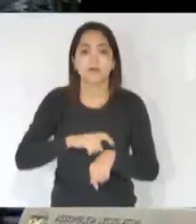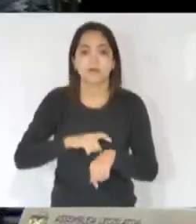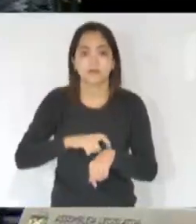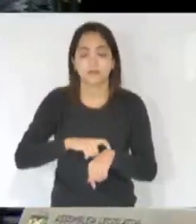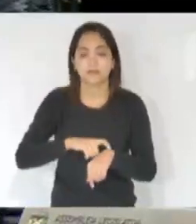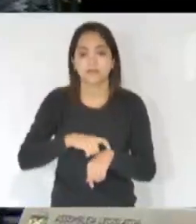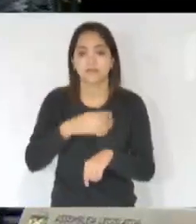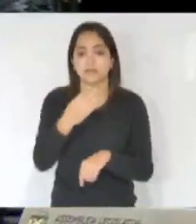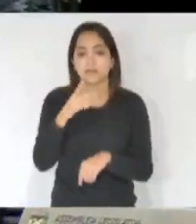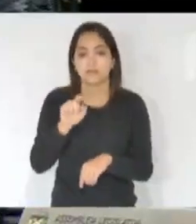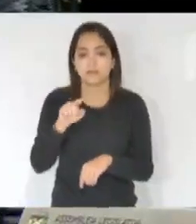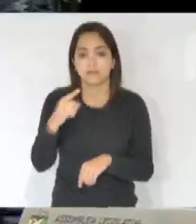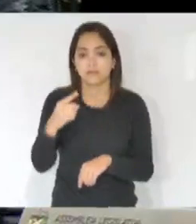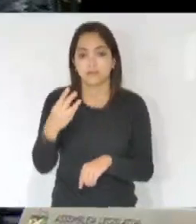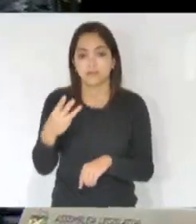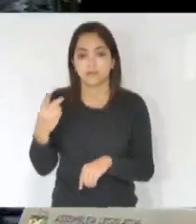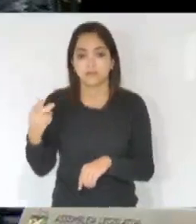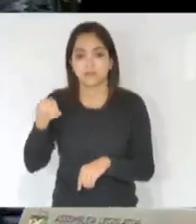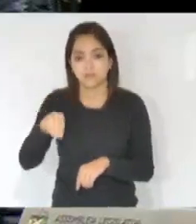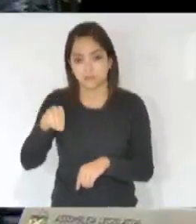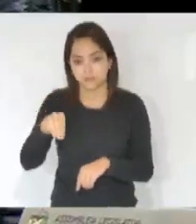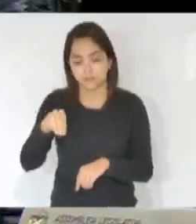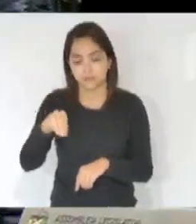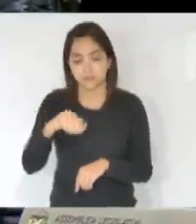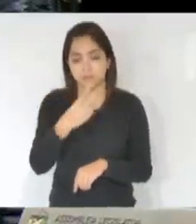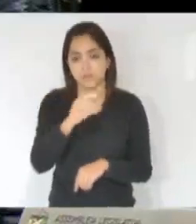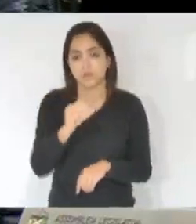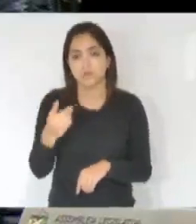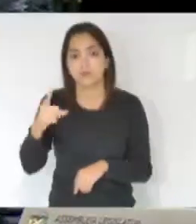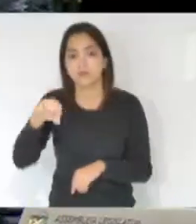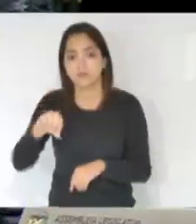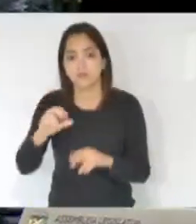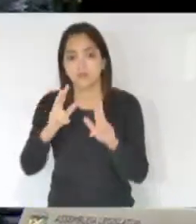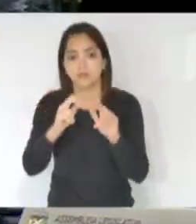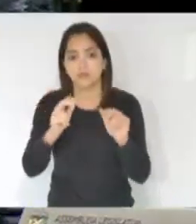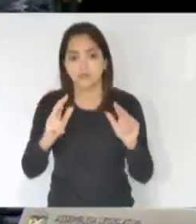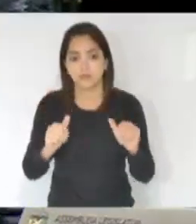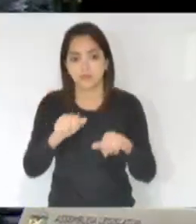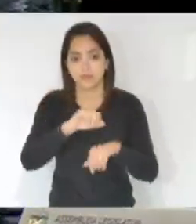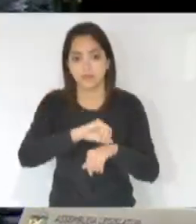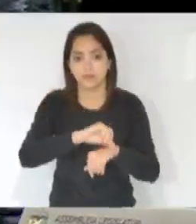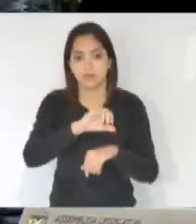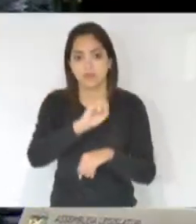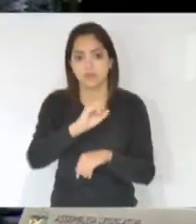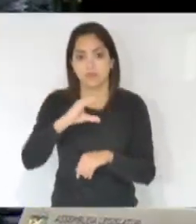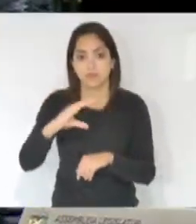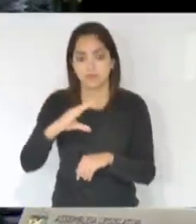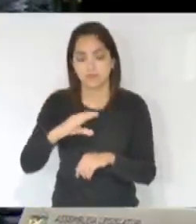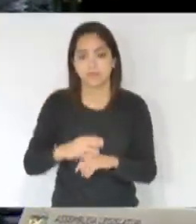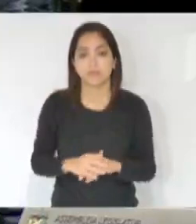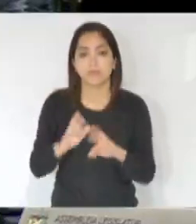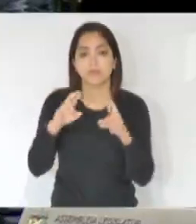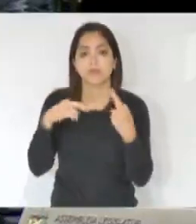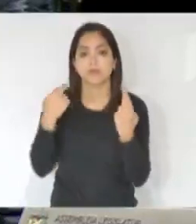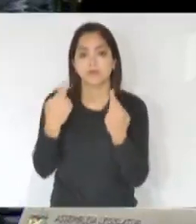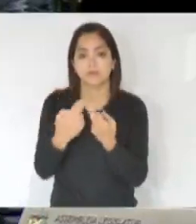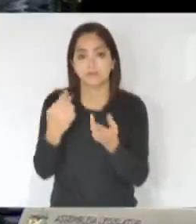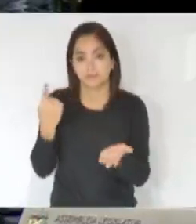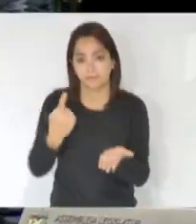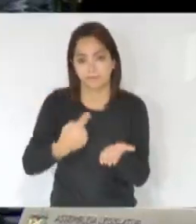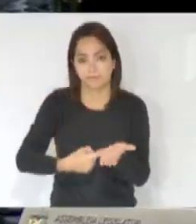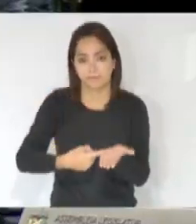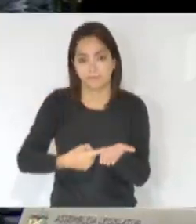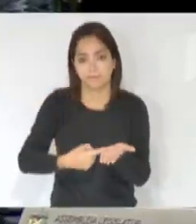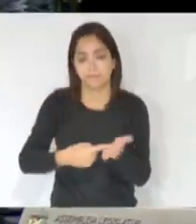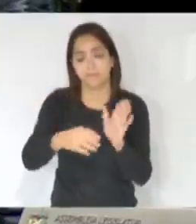minutos do dia 18 do mês de setembro do ano 2019, na cidade de Florianópolis, capital do Estado de Santa Catarina, reuniu-se a Assembleia Legislativa em sessão extraordinária.